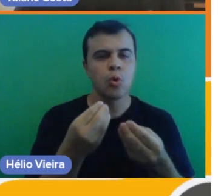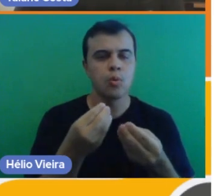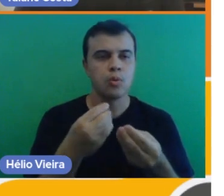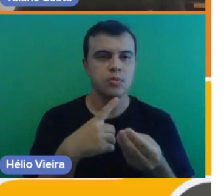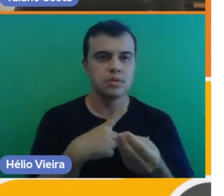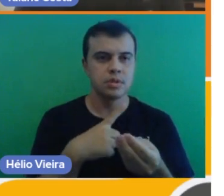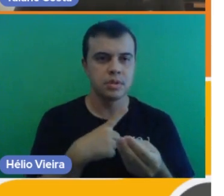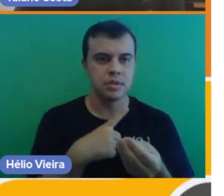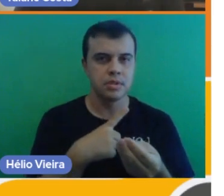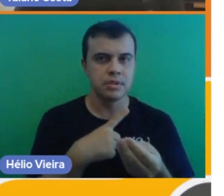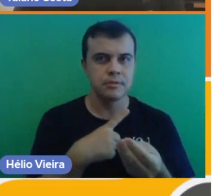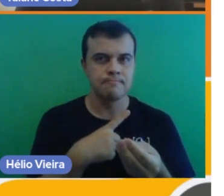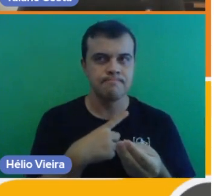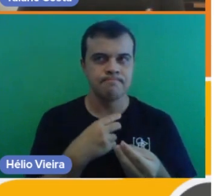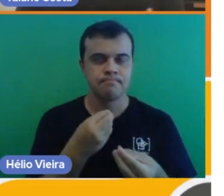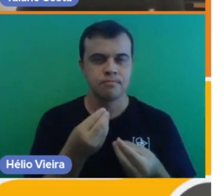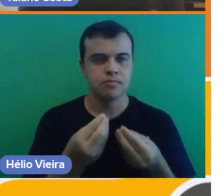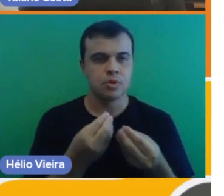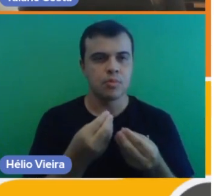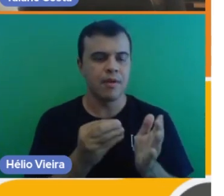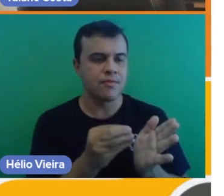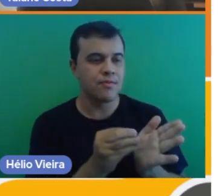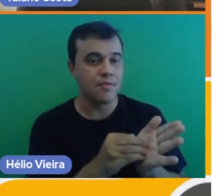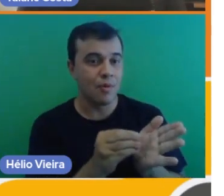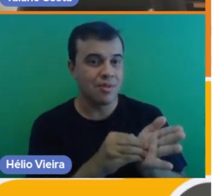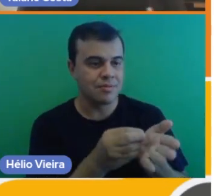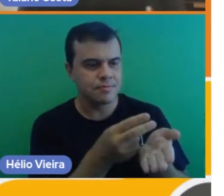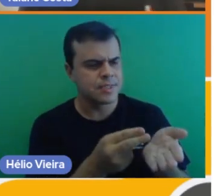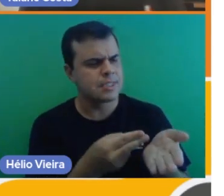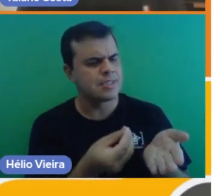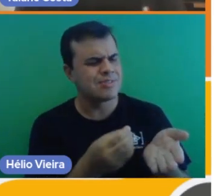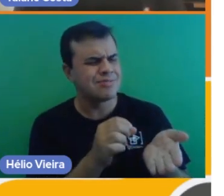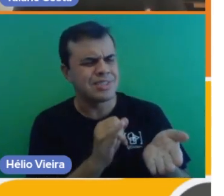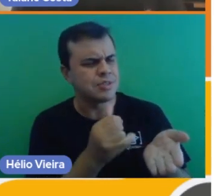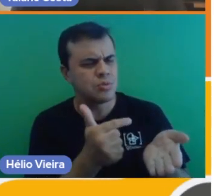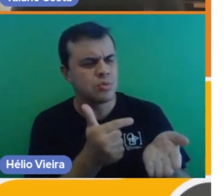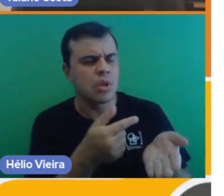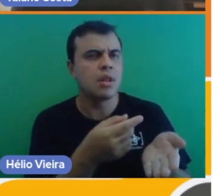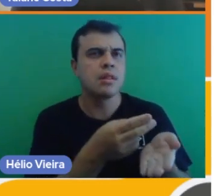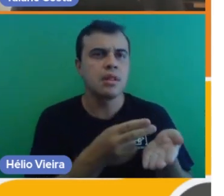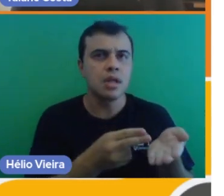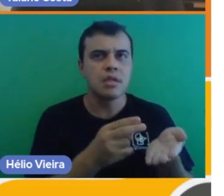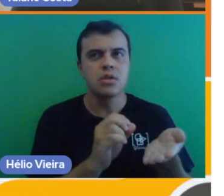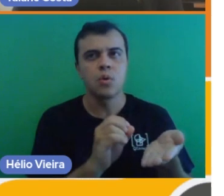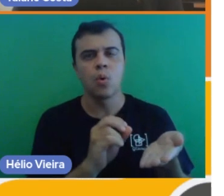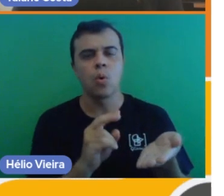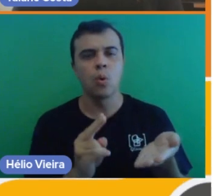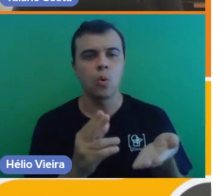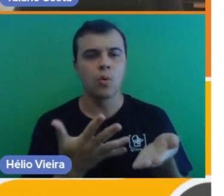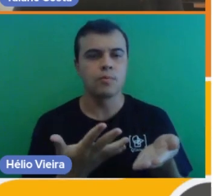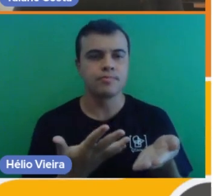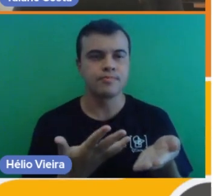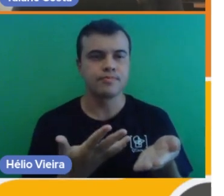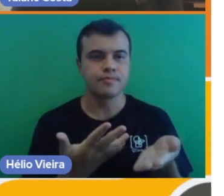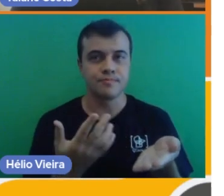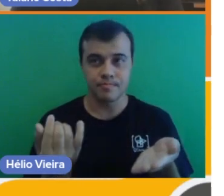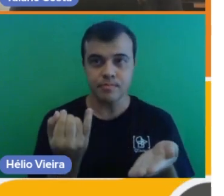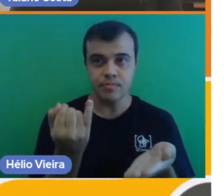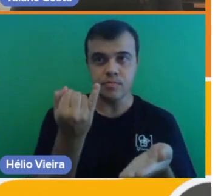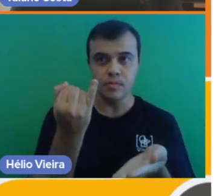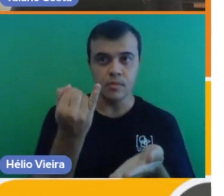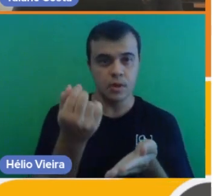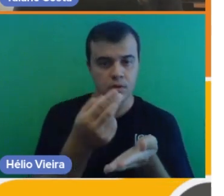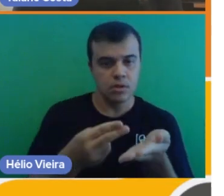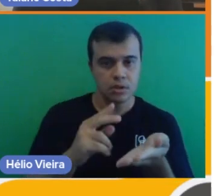que a falta do desenho ou a importância do desenho